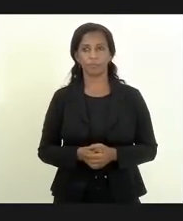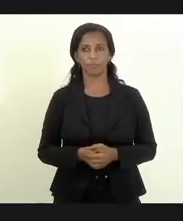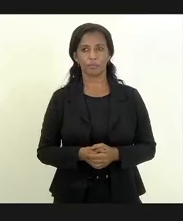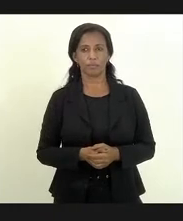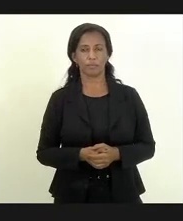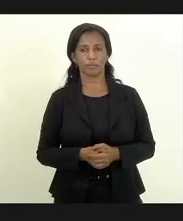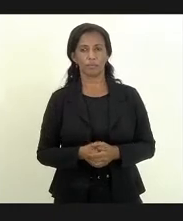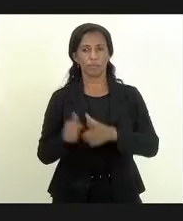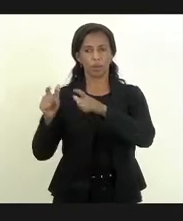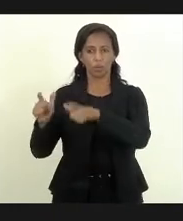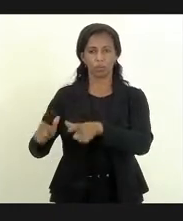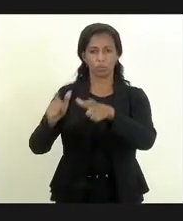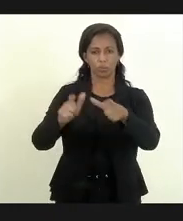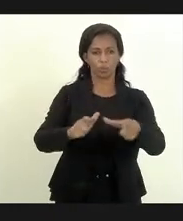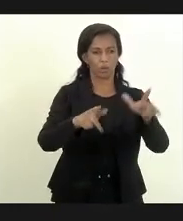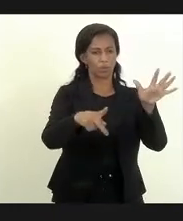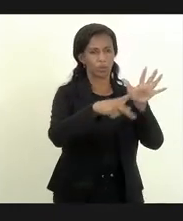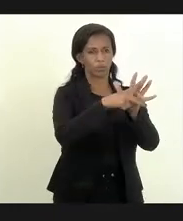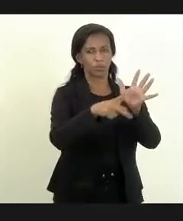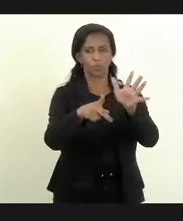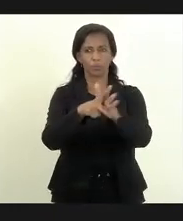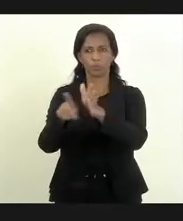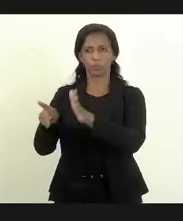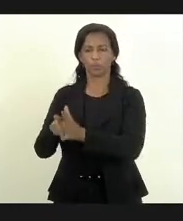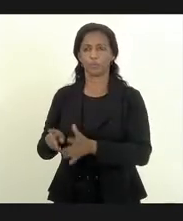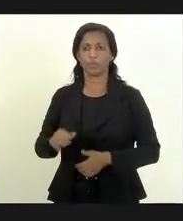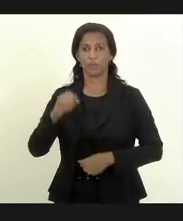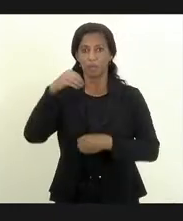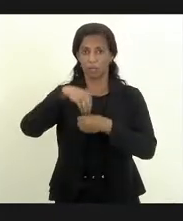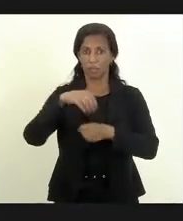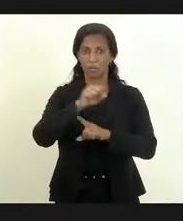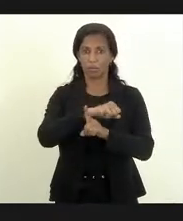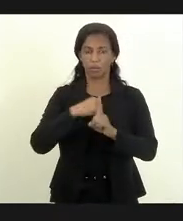ter espaços para os negros dentro da sociedade.